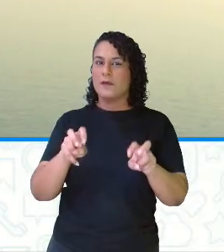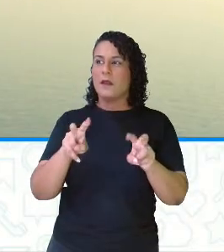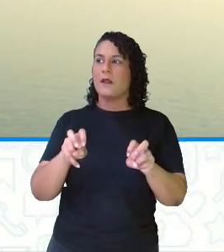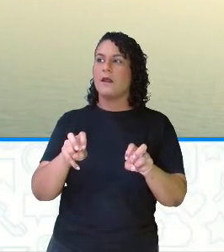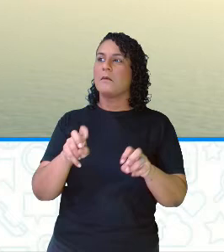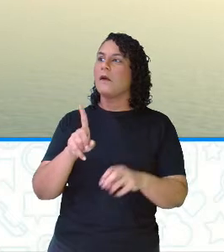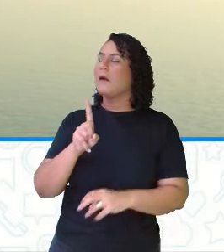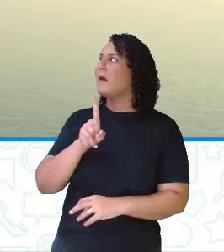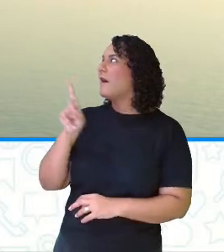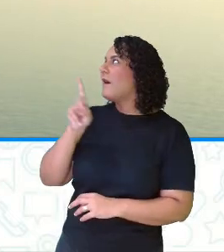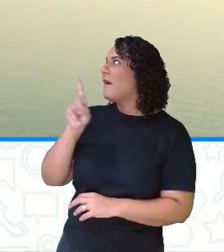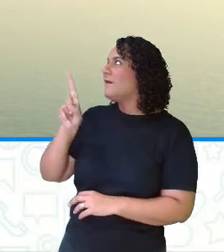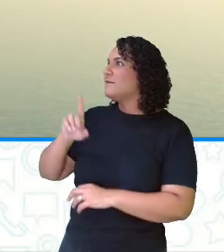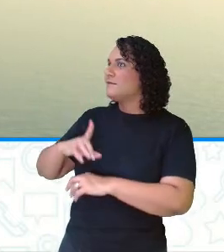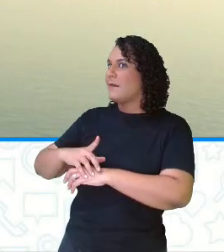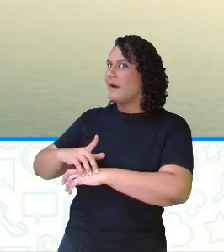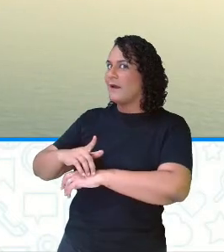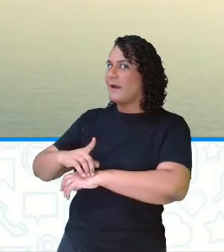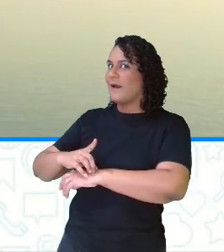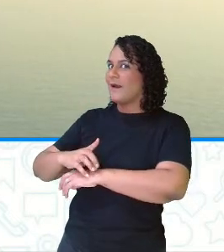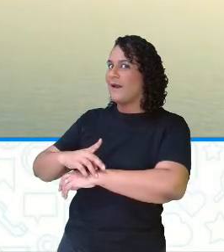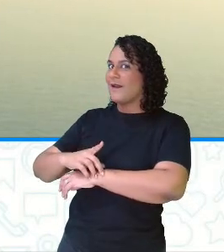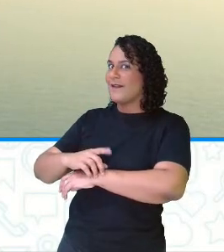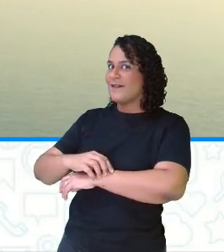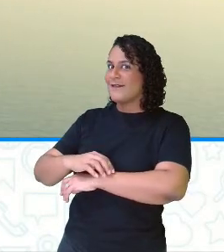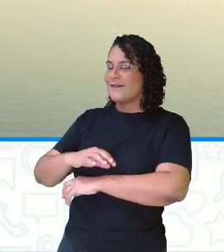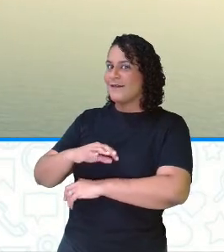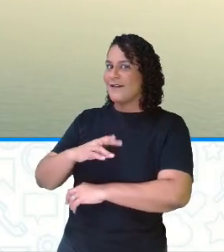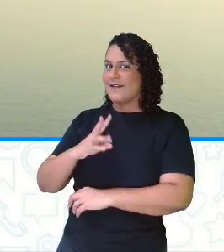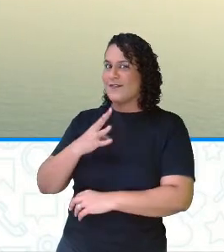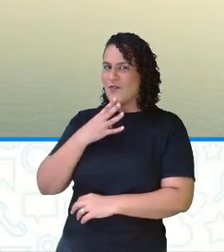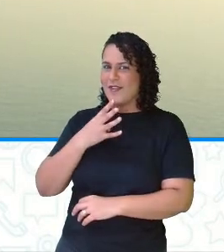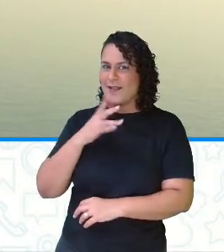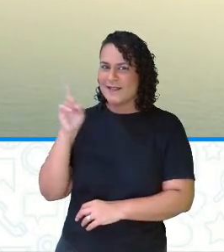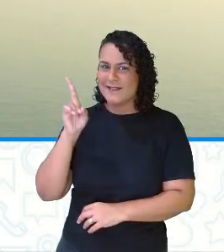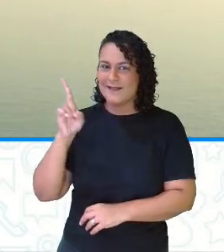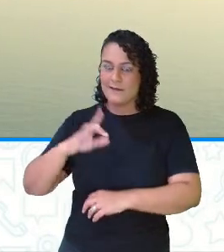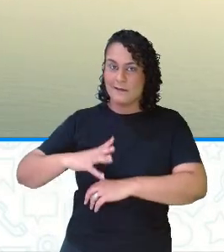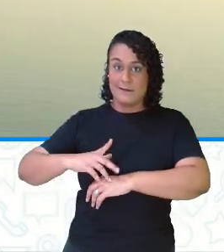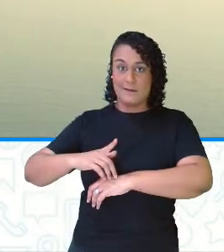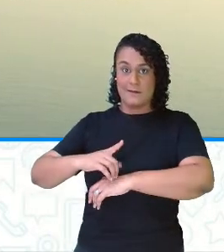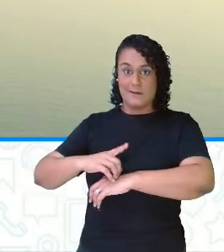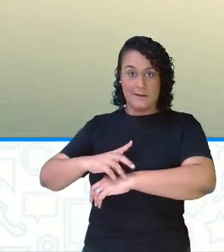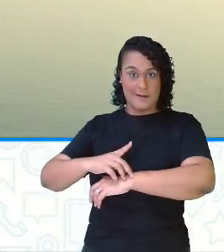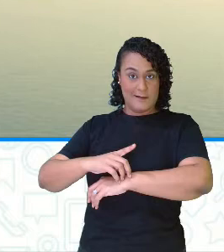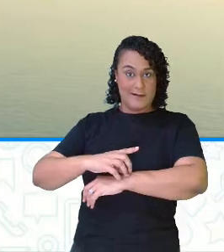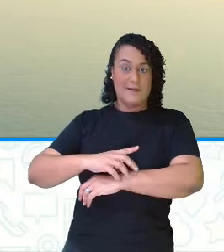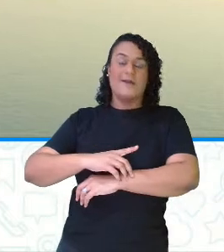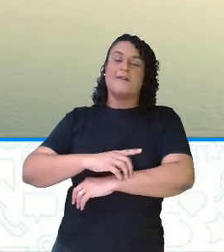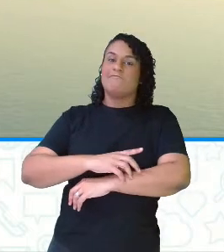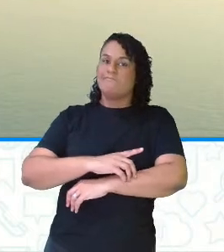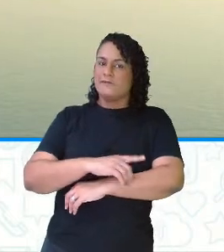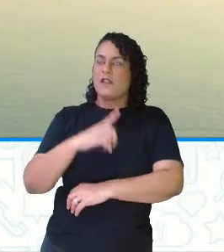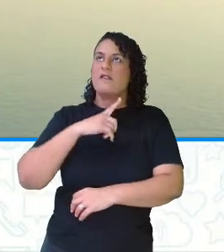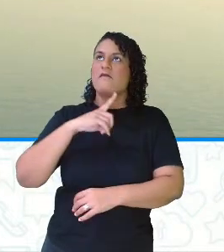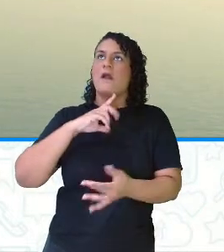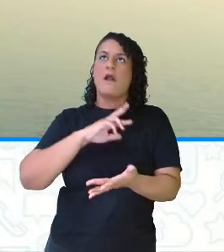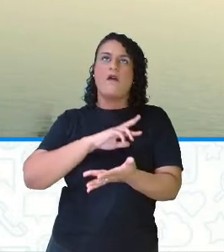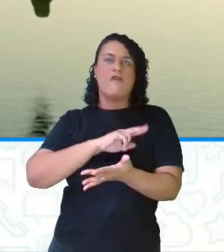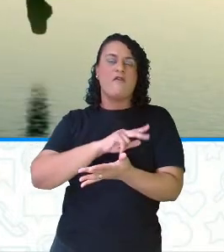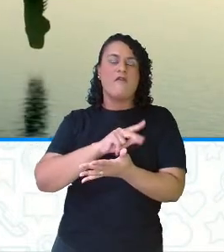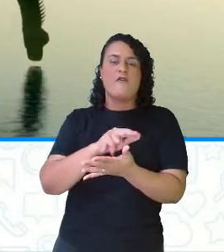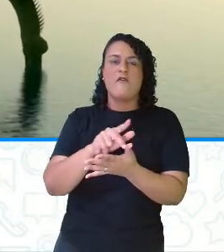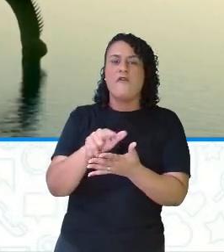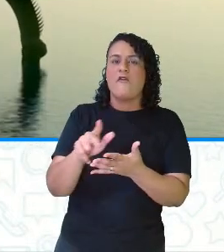estão aqui. Vocês estão reconhecendo esses bichinhos que estão aqui? Que tiveram por milhões de anos no